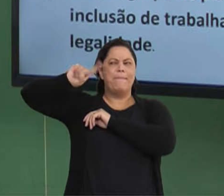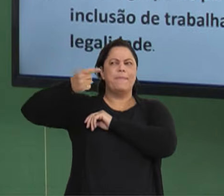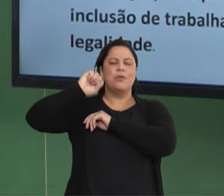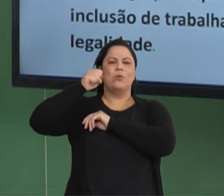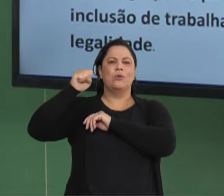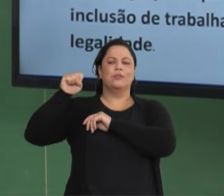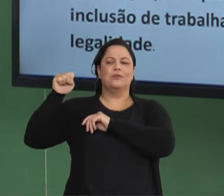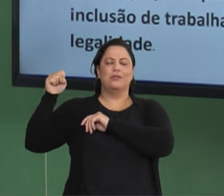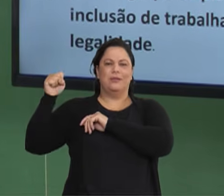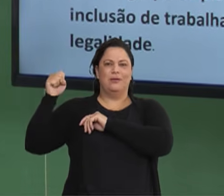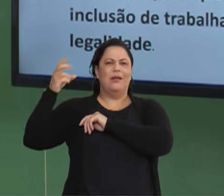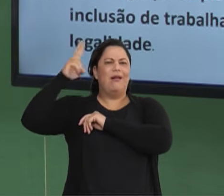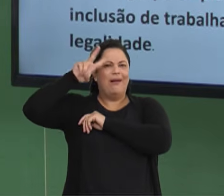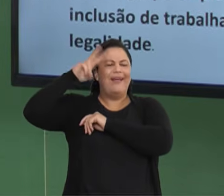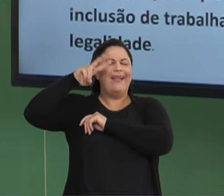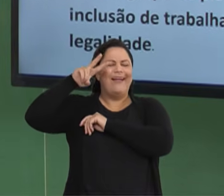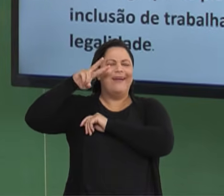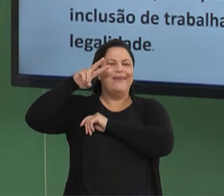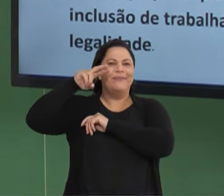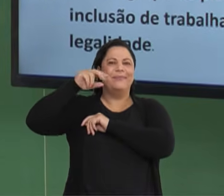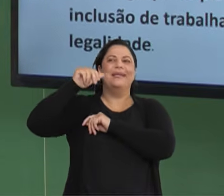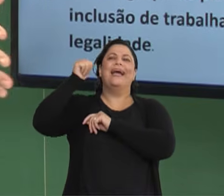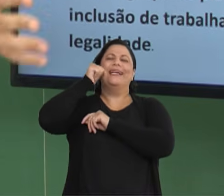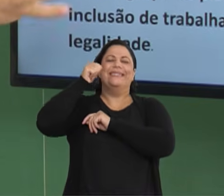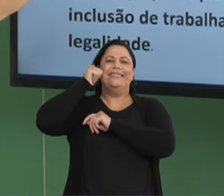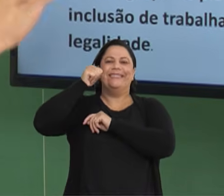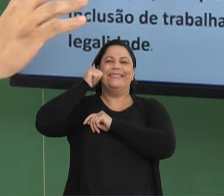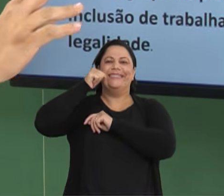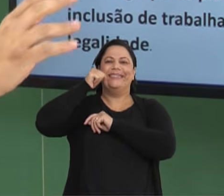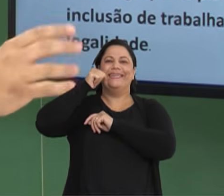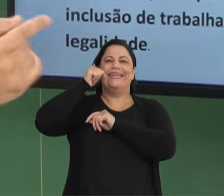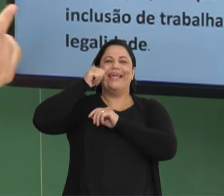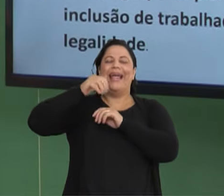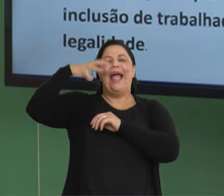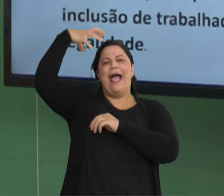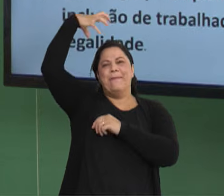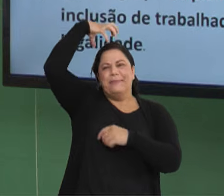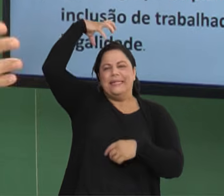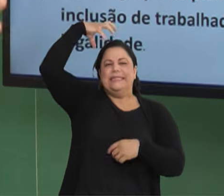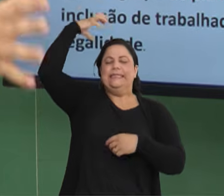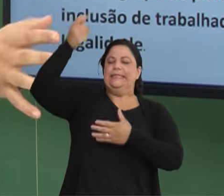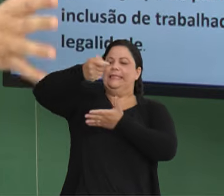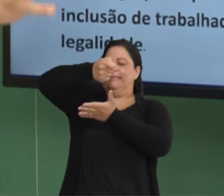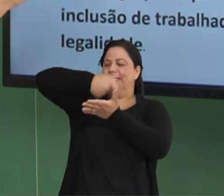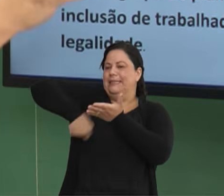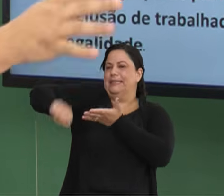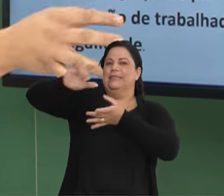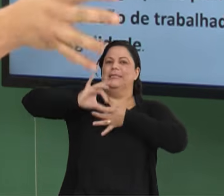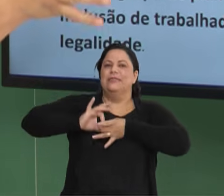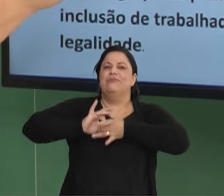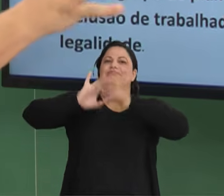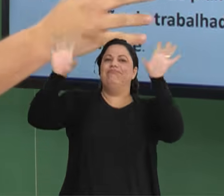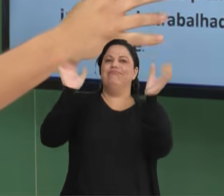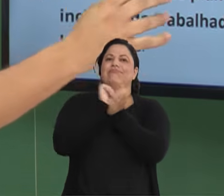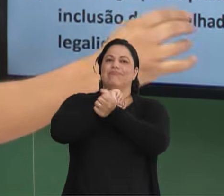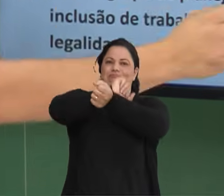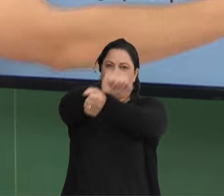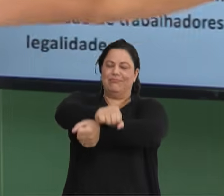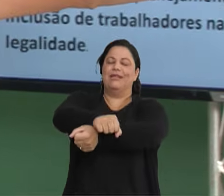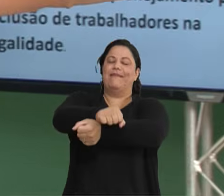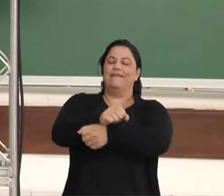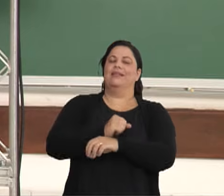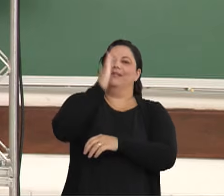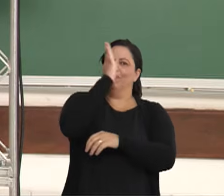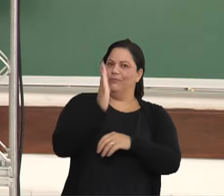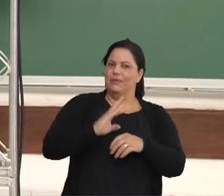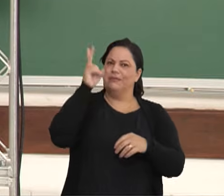1888, aquela lá que a Princesa Isabel assinou, acabando com a escravidão no Brasil. Se ela é de 1888, ela não